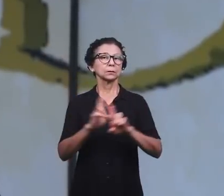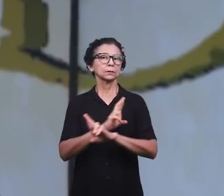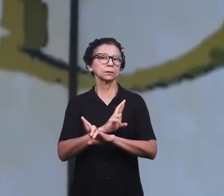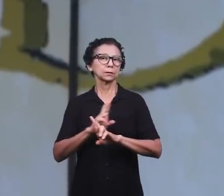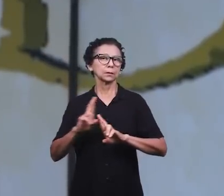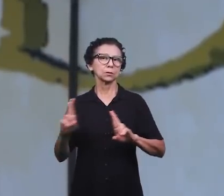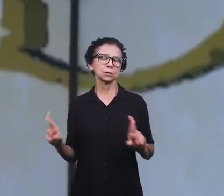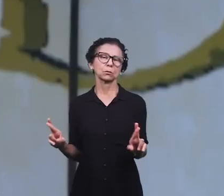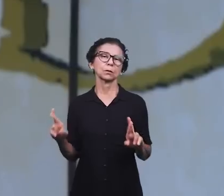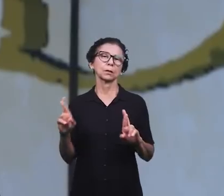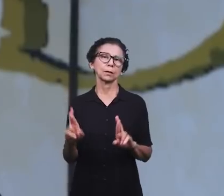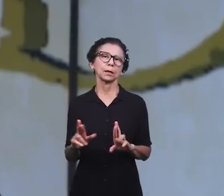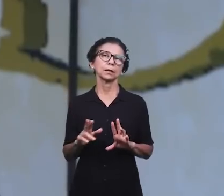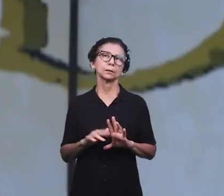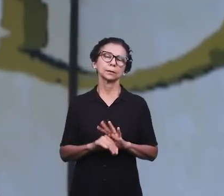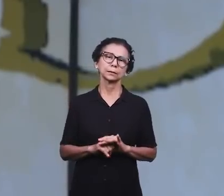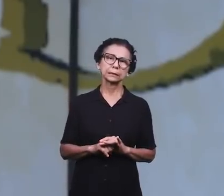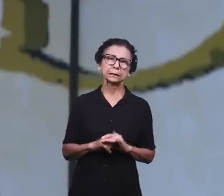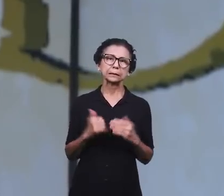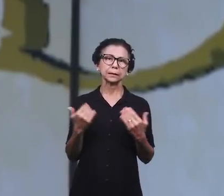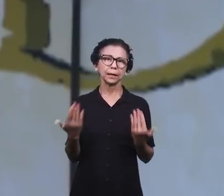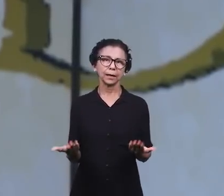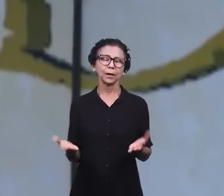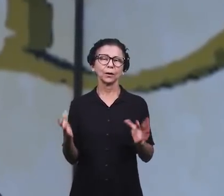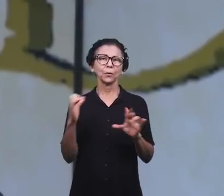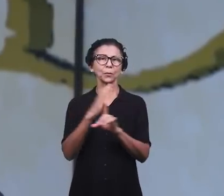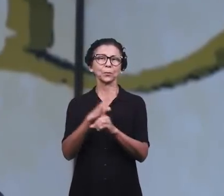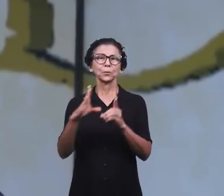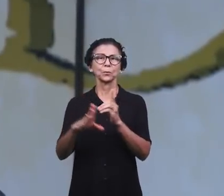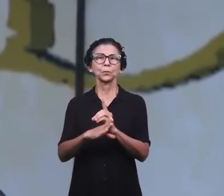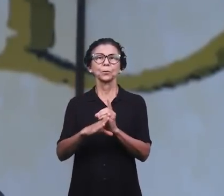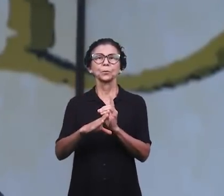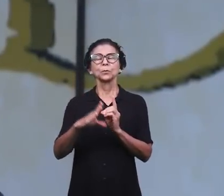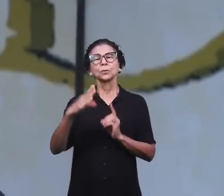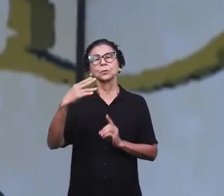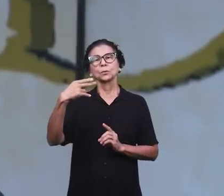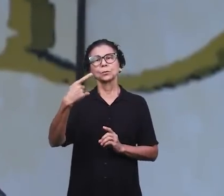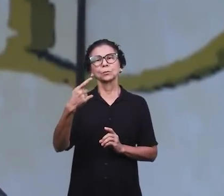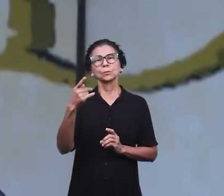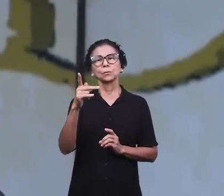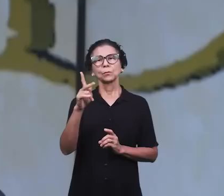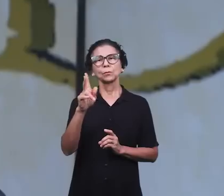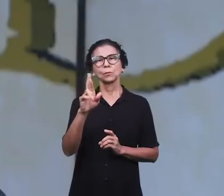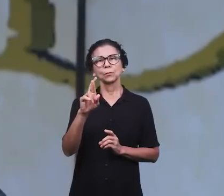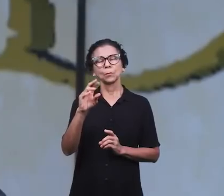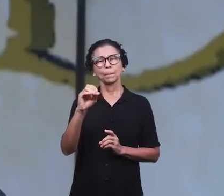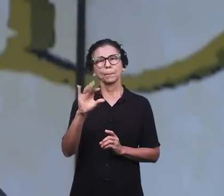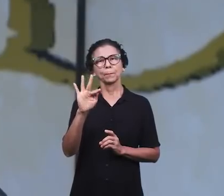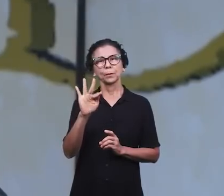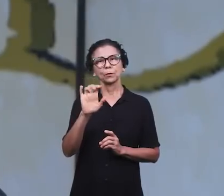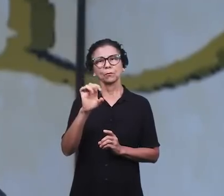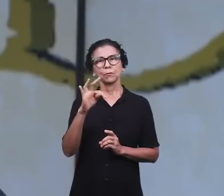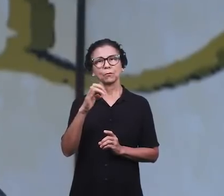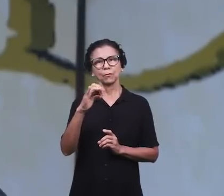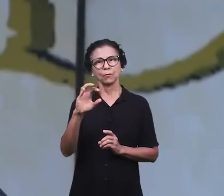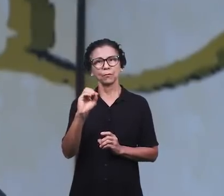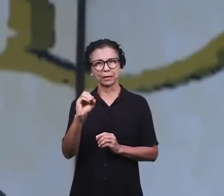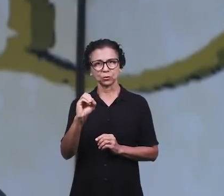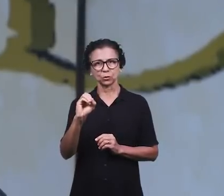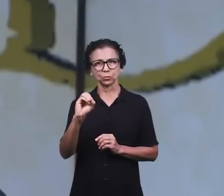que nós passamos a chamar de culto profético. O que é o culto profético? O Senhor mostrou que queria que